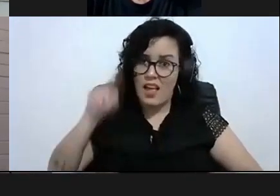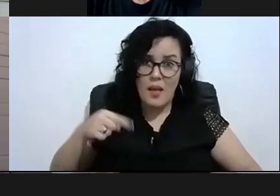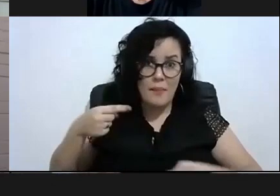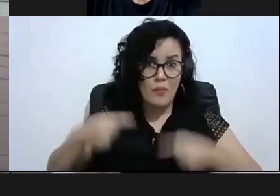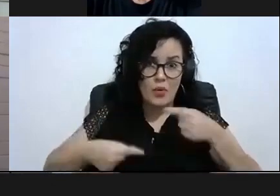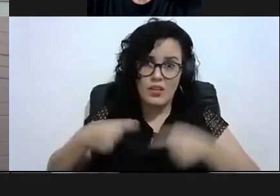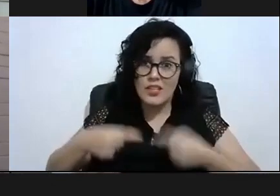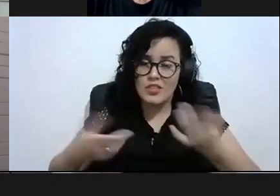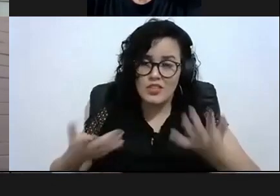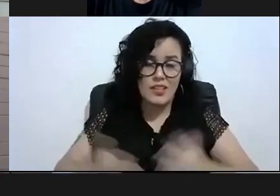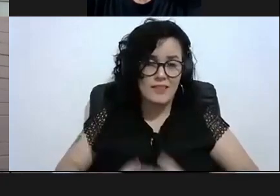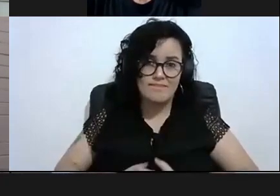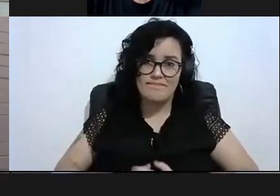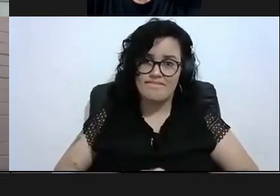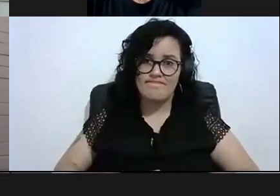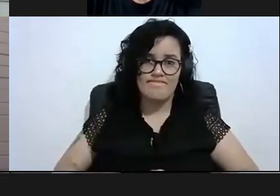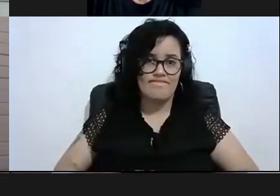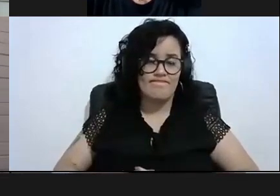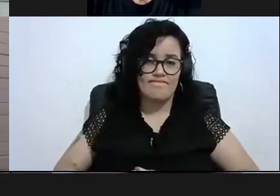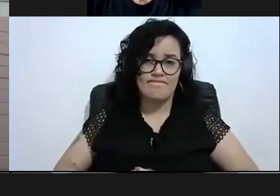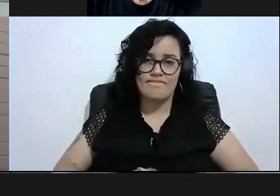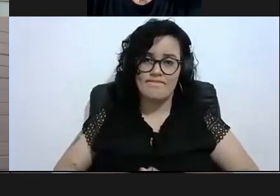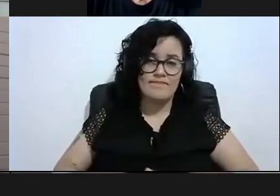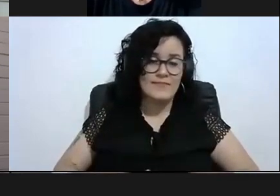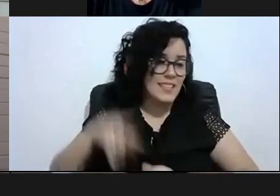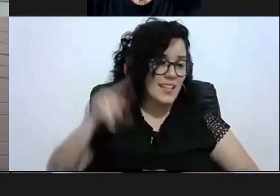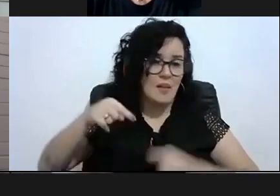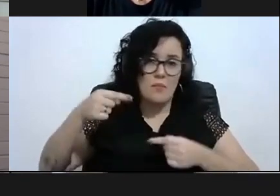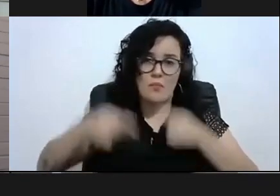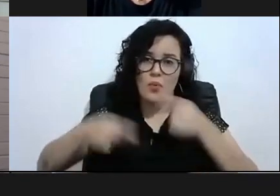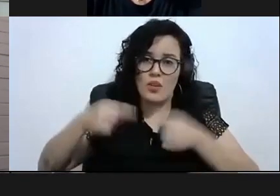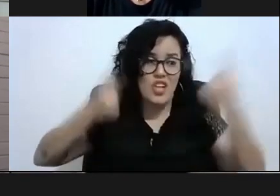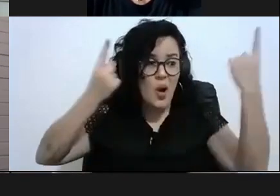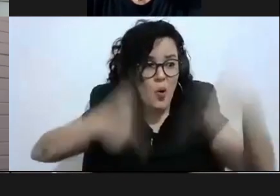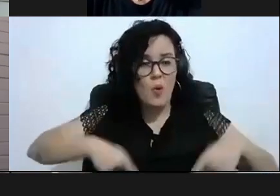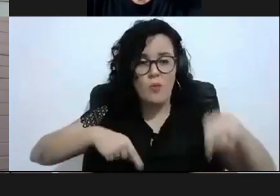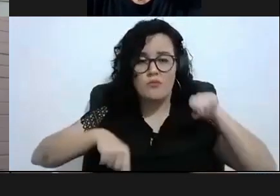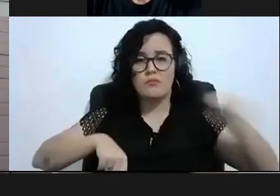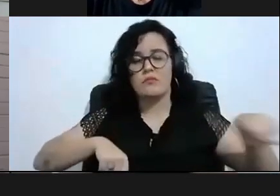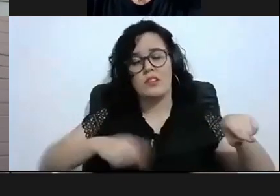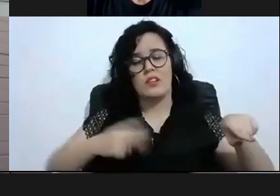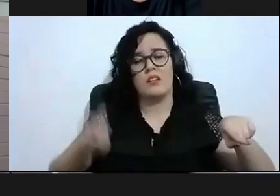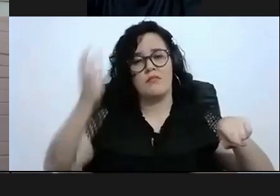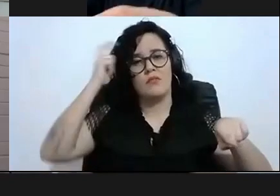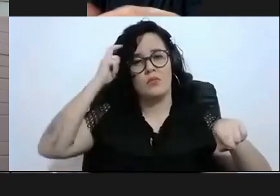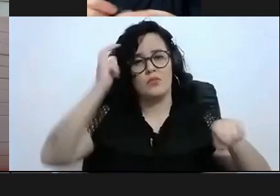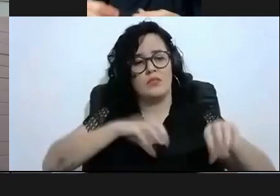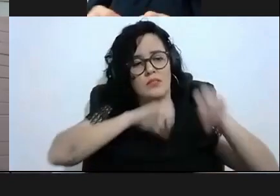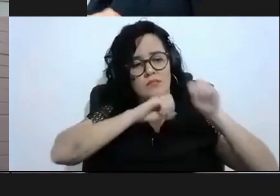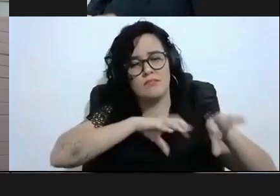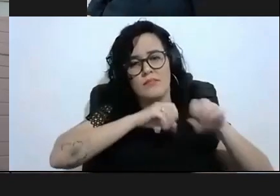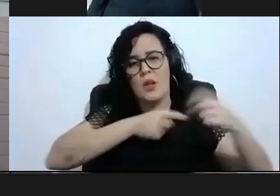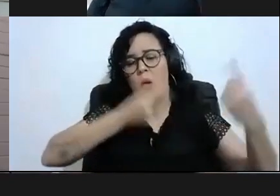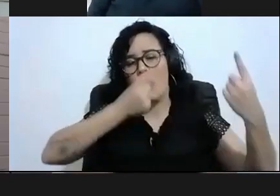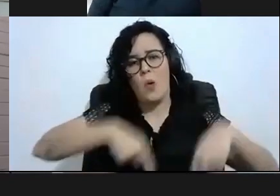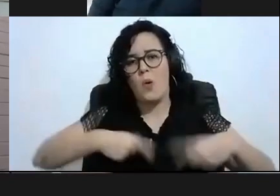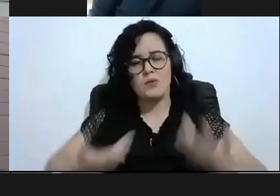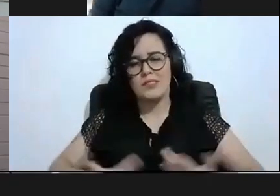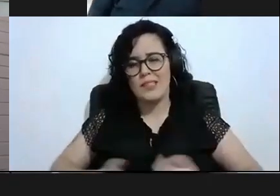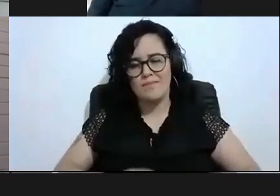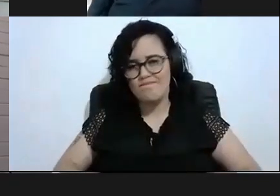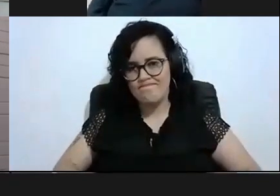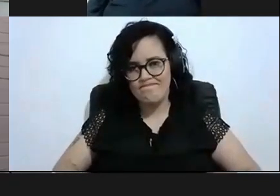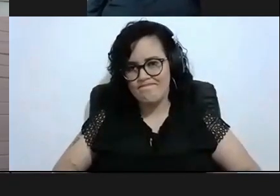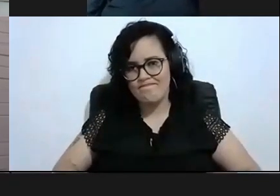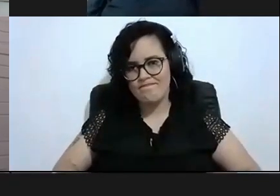política pública que é do anti-intelectualismo, né? Quer dizer, assim, do anti-cultura, do